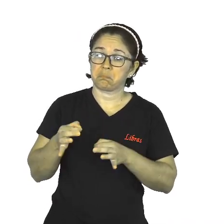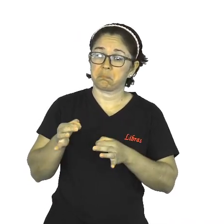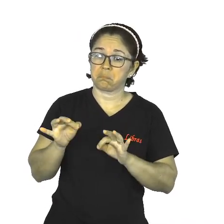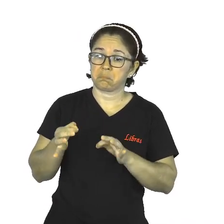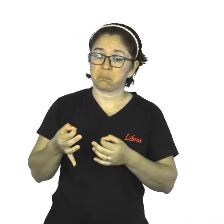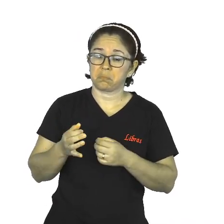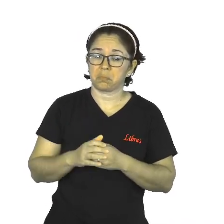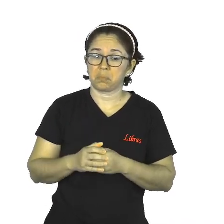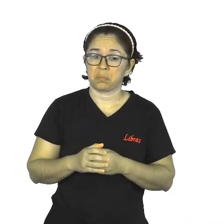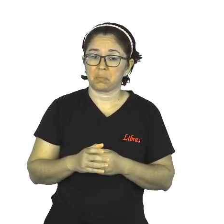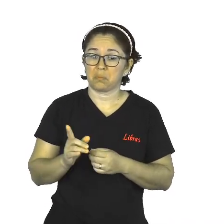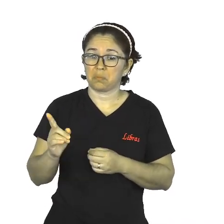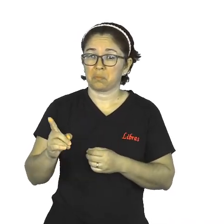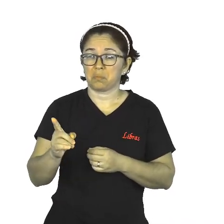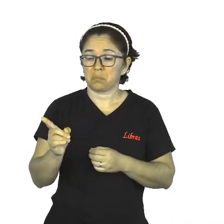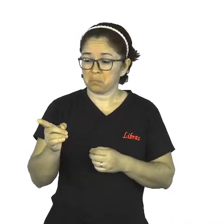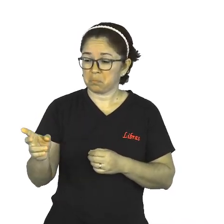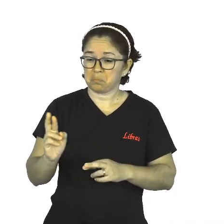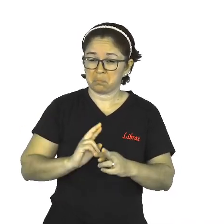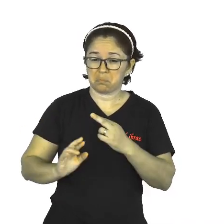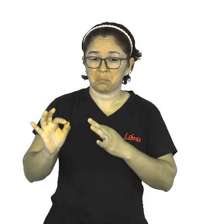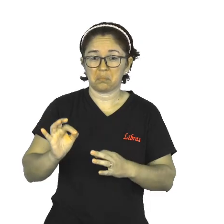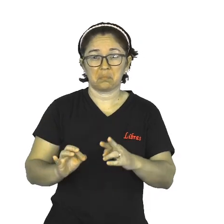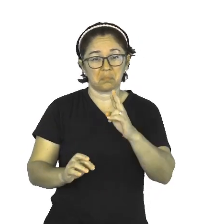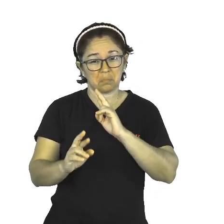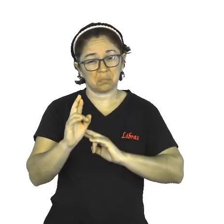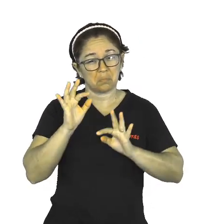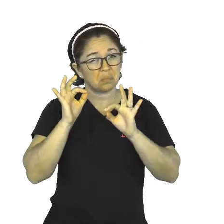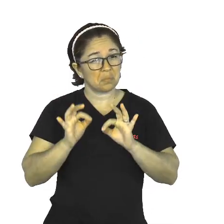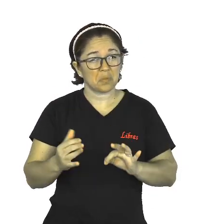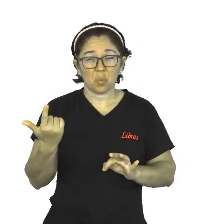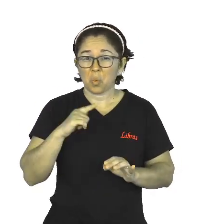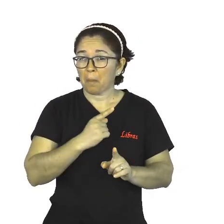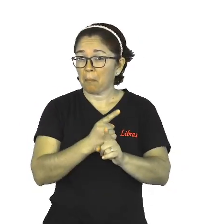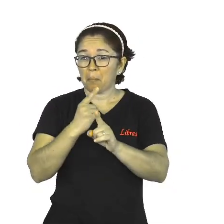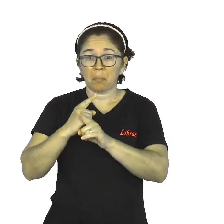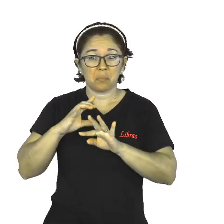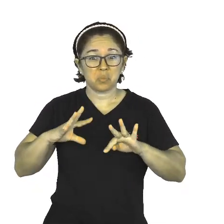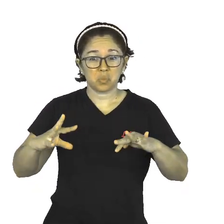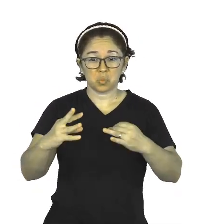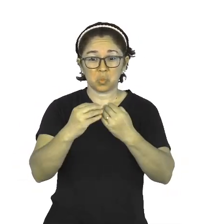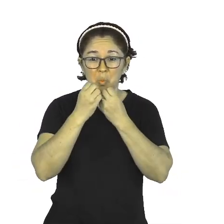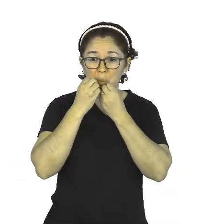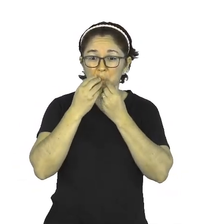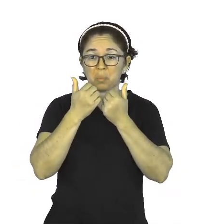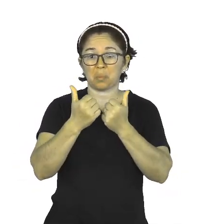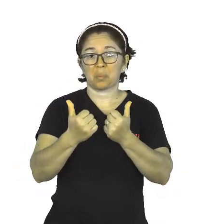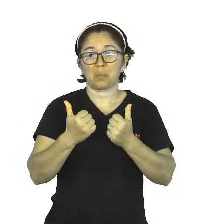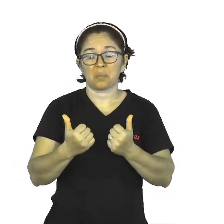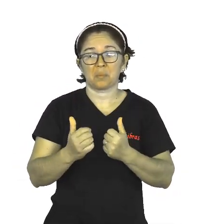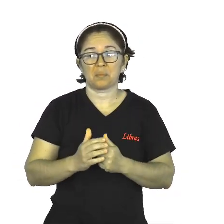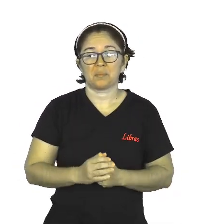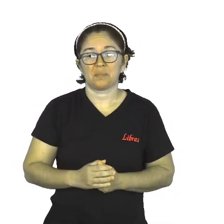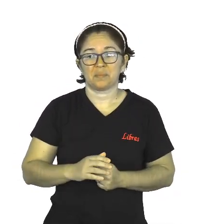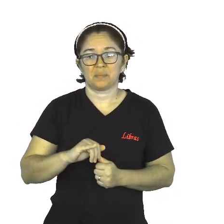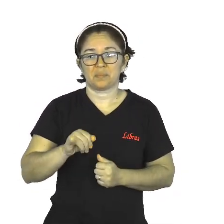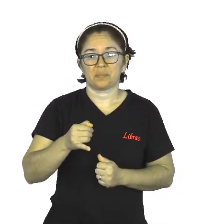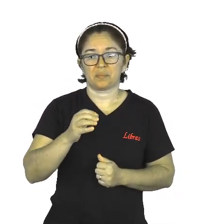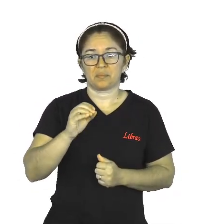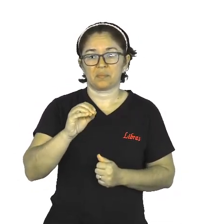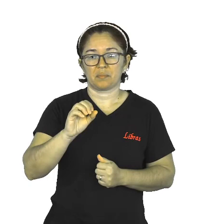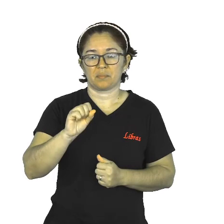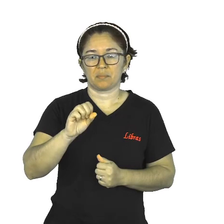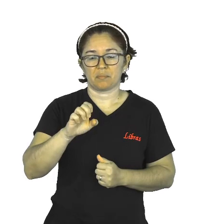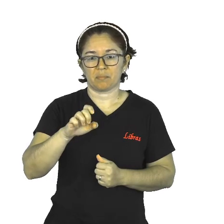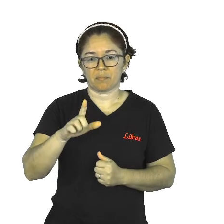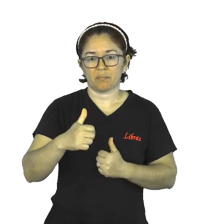como sempre, arrasando na participação e acertando tudo. Então, olhem só. O José está ao lado do Caio e